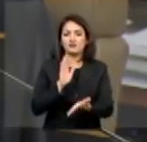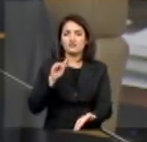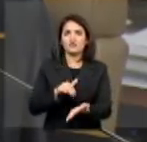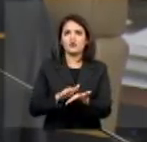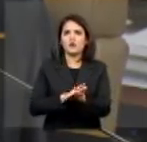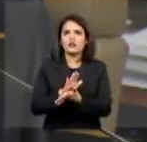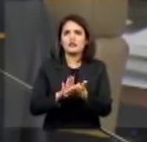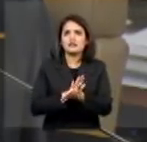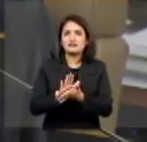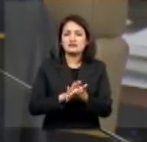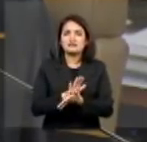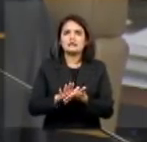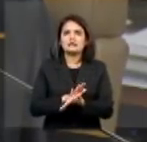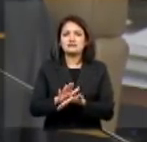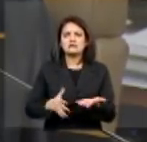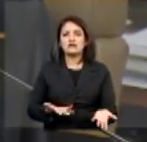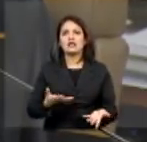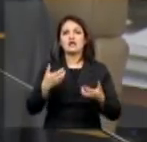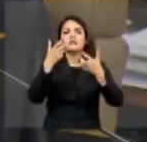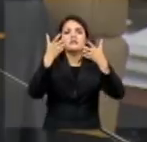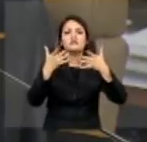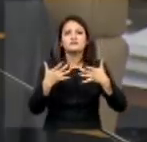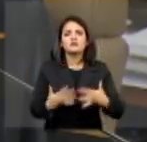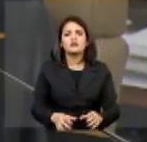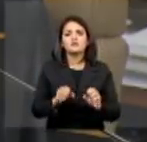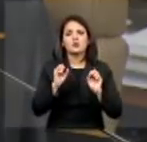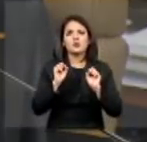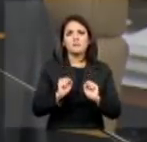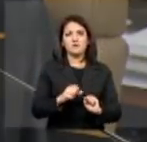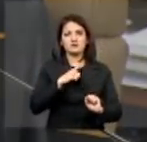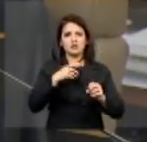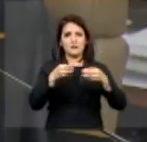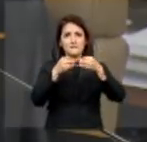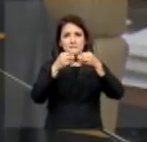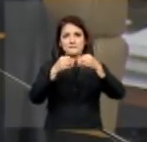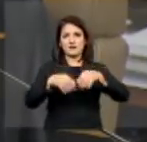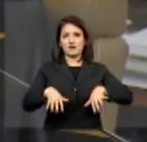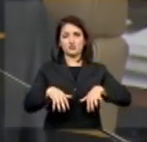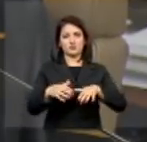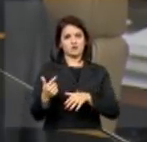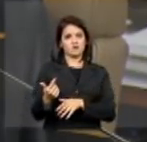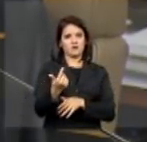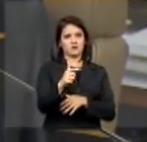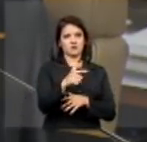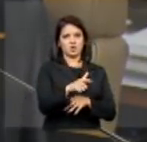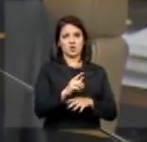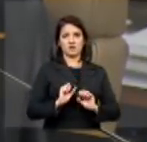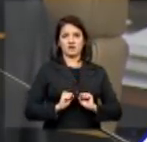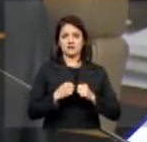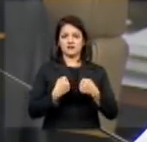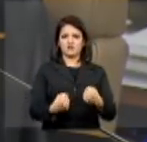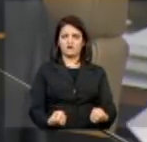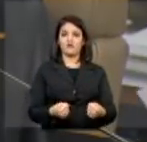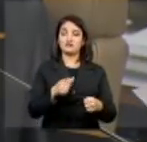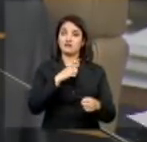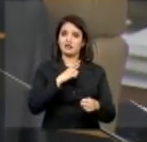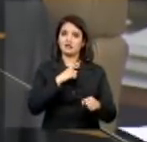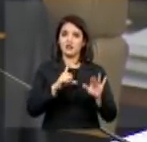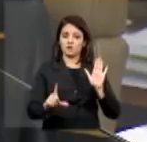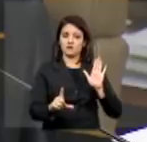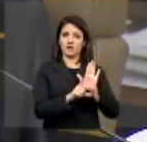fático probatória que possa importar em prejuízos de mais defesas sendo expresso em nossa legislação processual